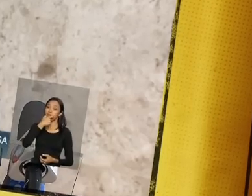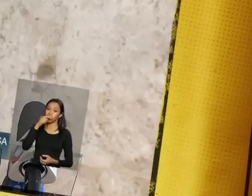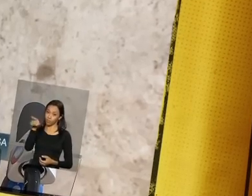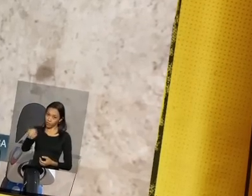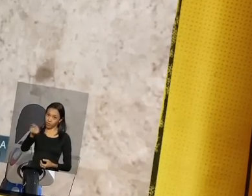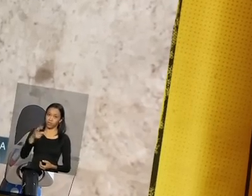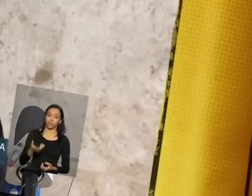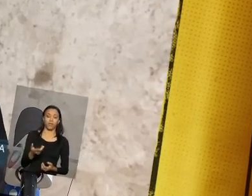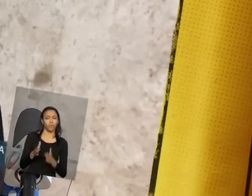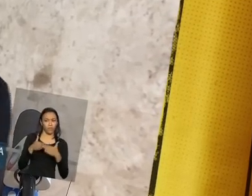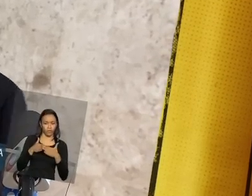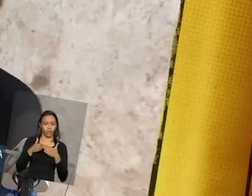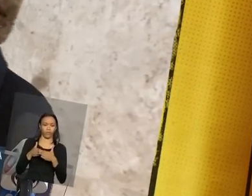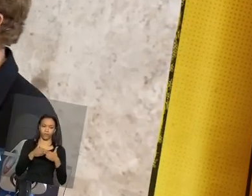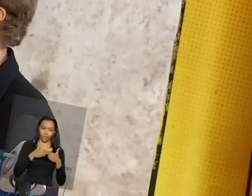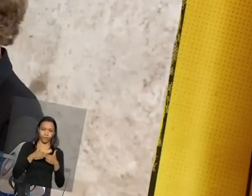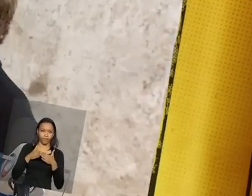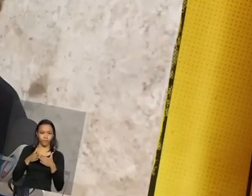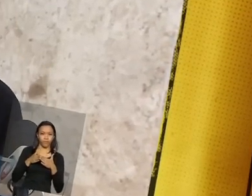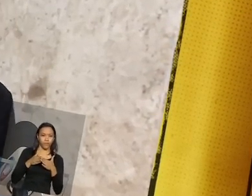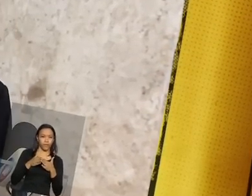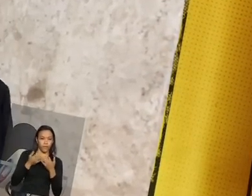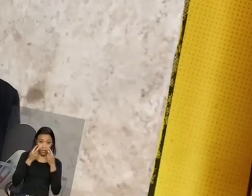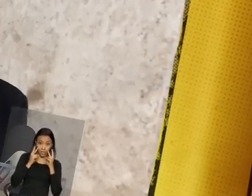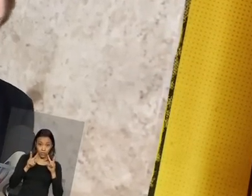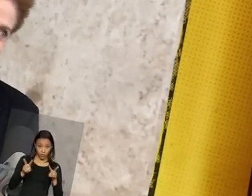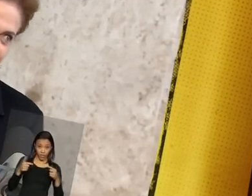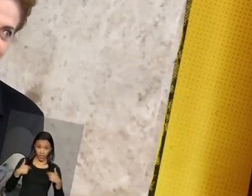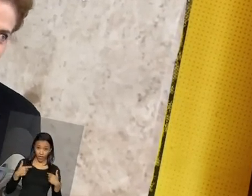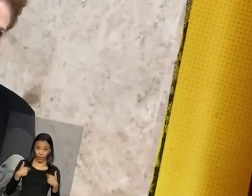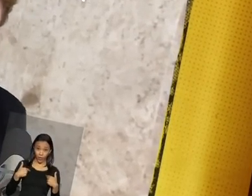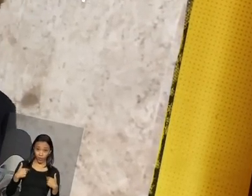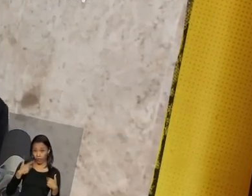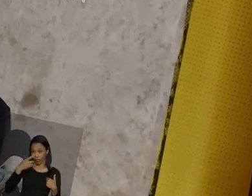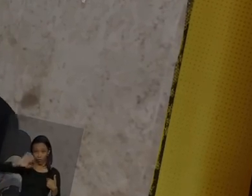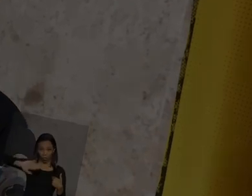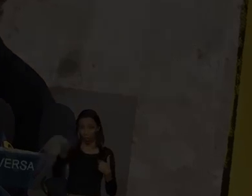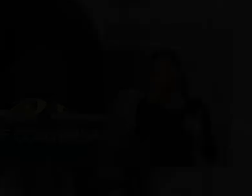por favor, né? Pelo menos testemunha que eu não tenho cara de quem vai renunciar. Obrigado.